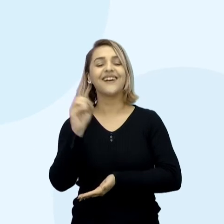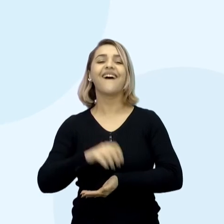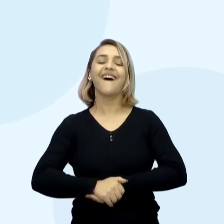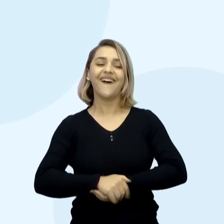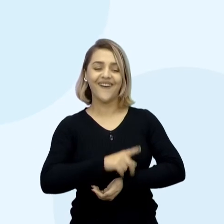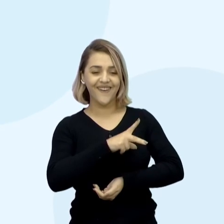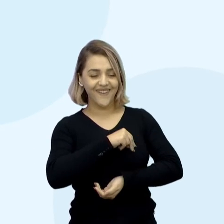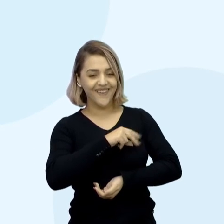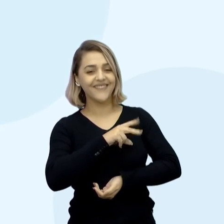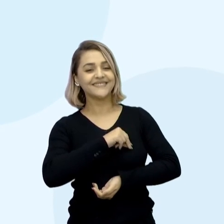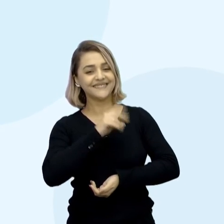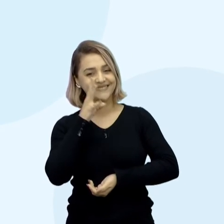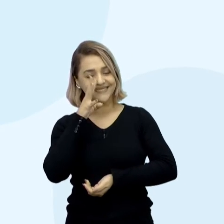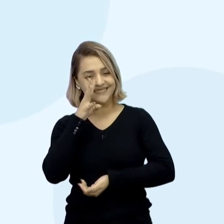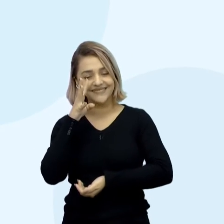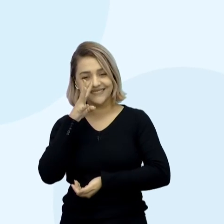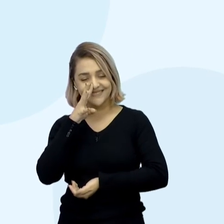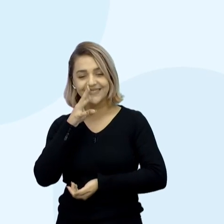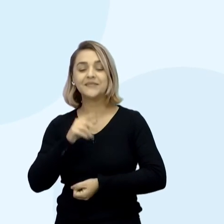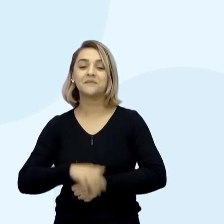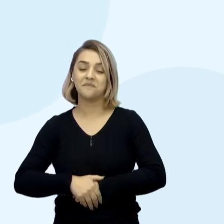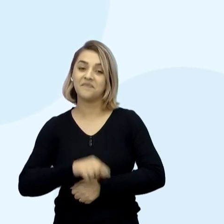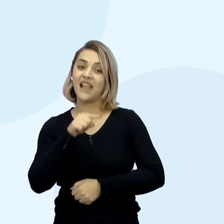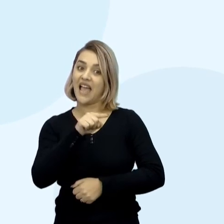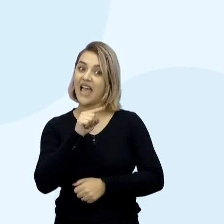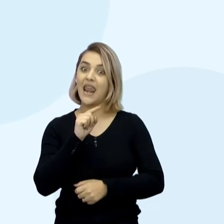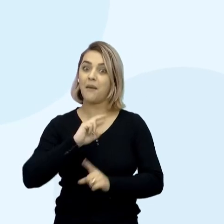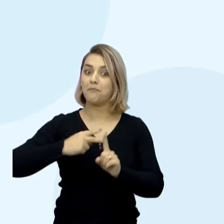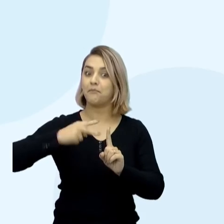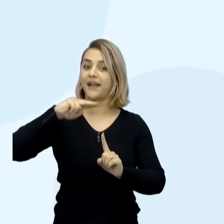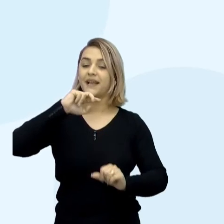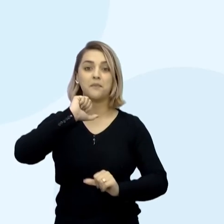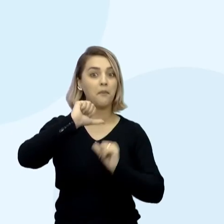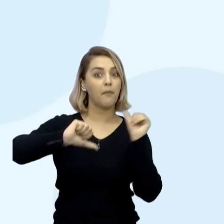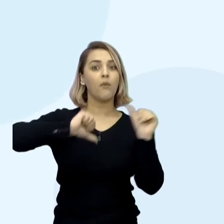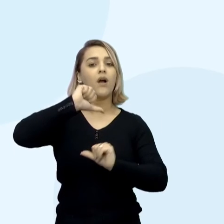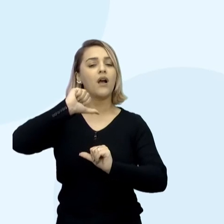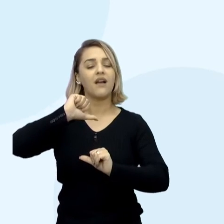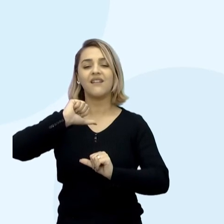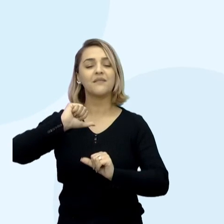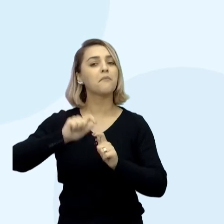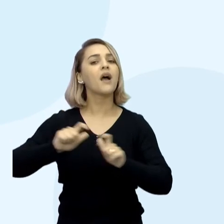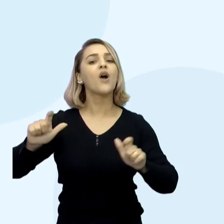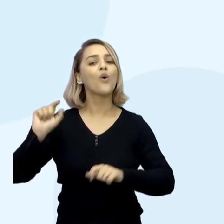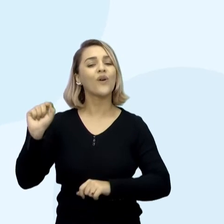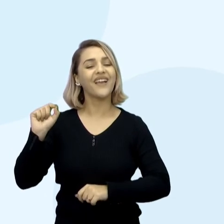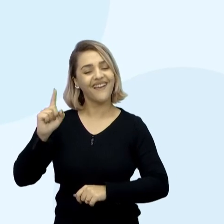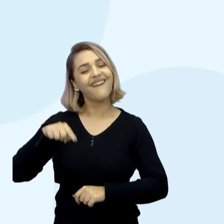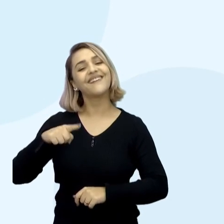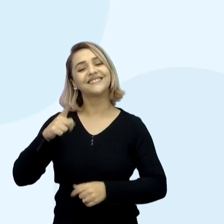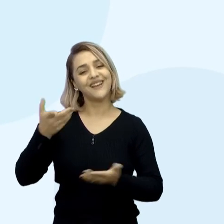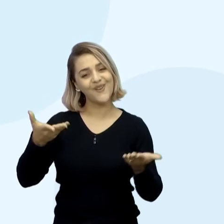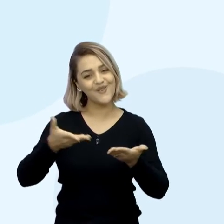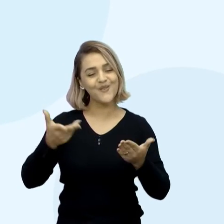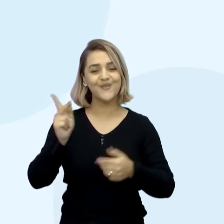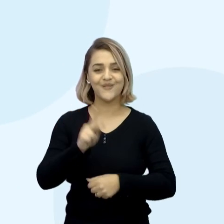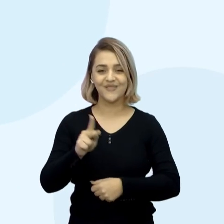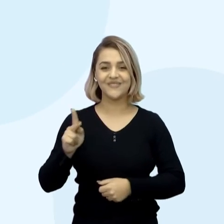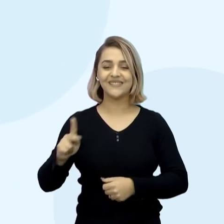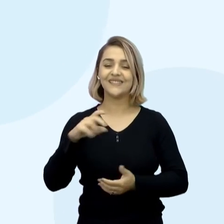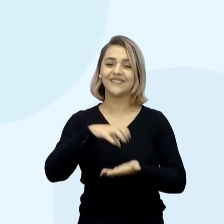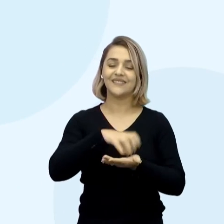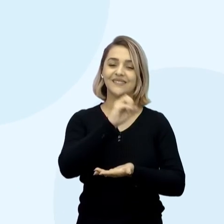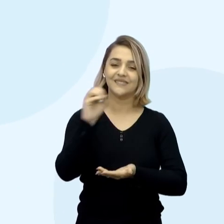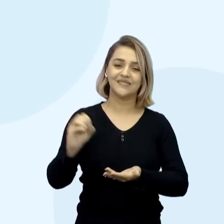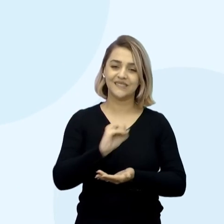que interessante. Então, a maior mudança na carreira dela foi se tornar professora no Centro de Mídias, né? Durante aí esse